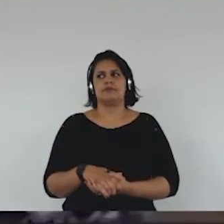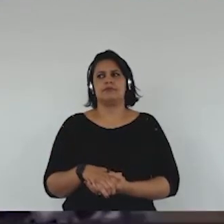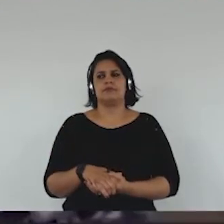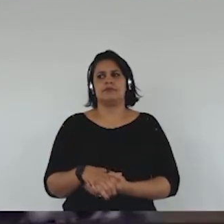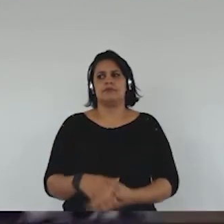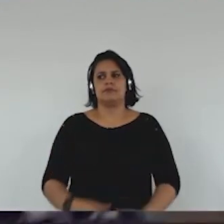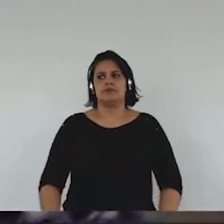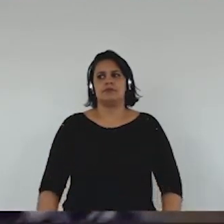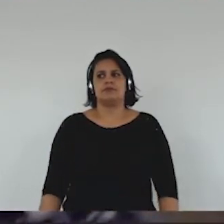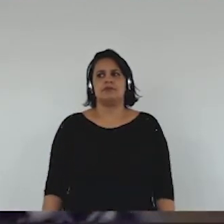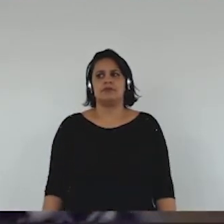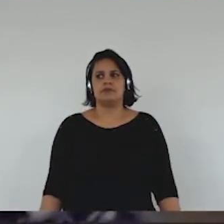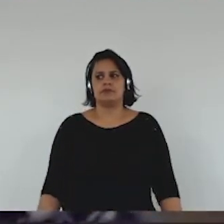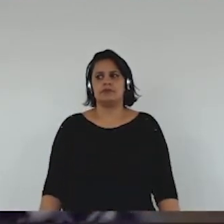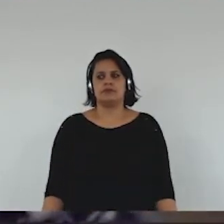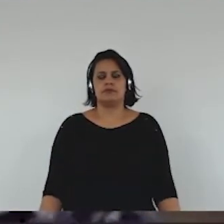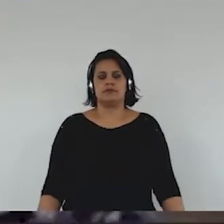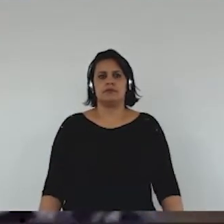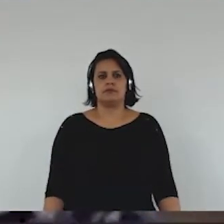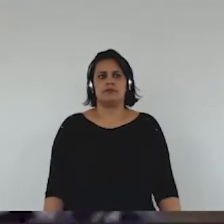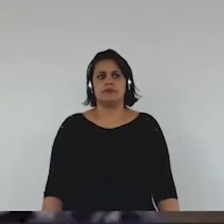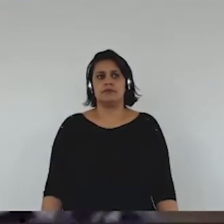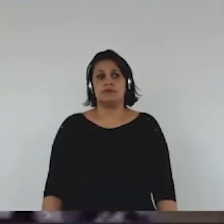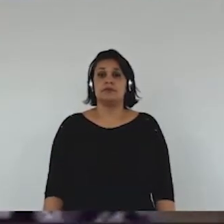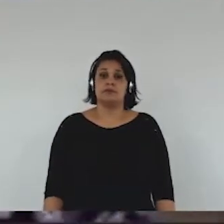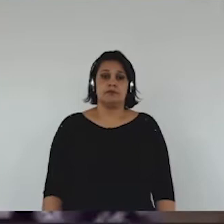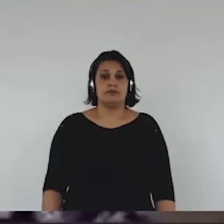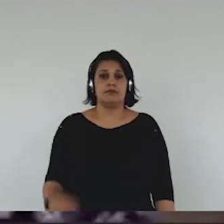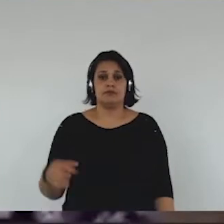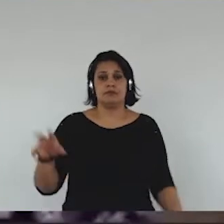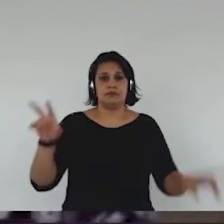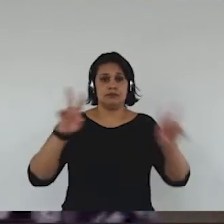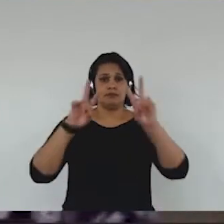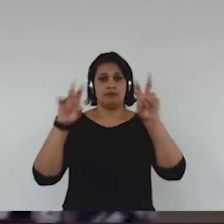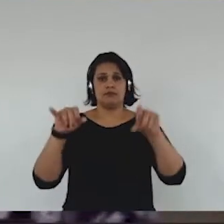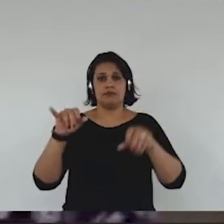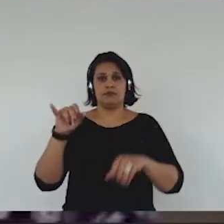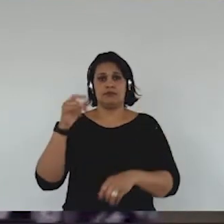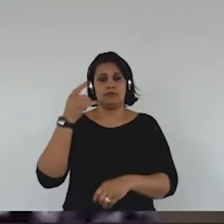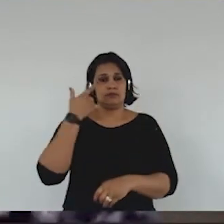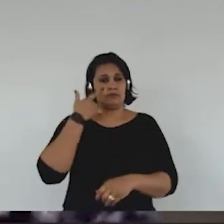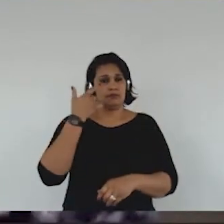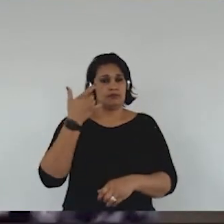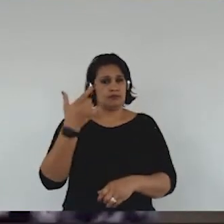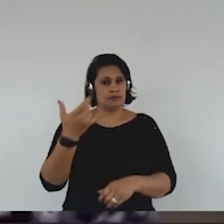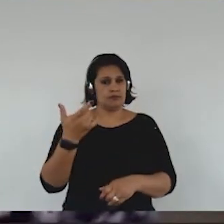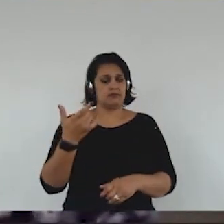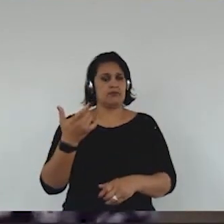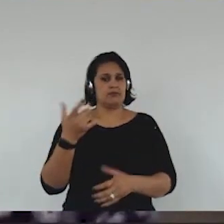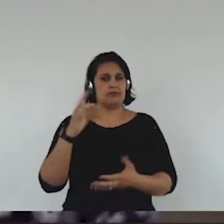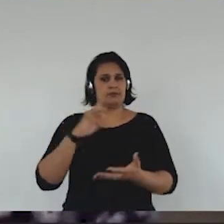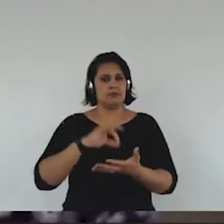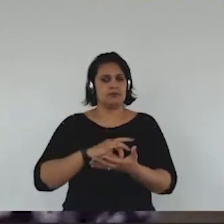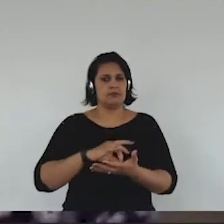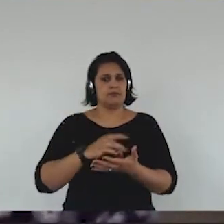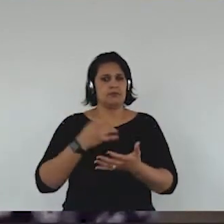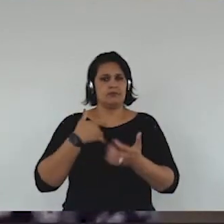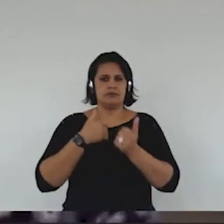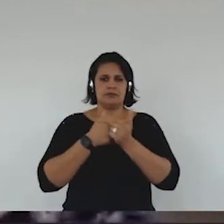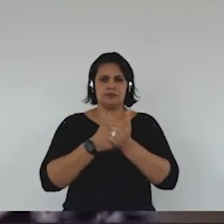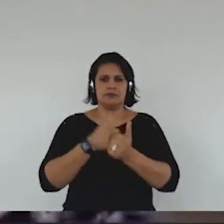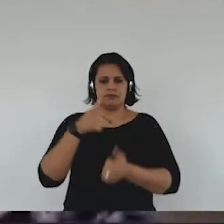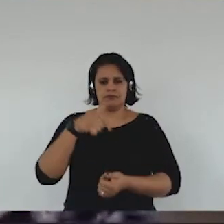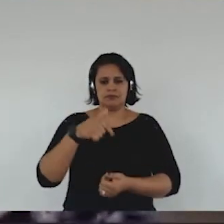E uma honra adicional tratar de um tema tão interessante, tão atual, na companhia de